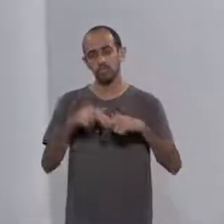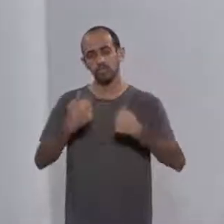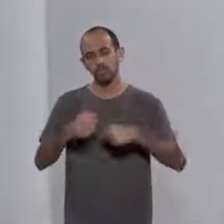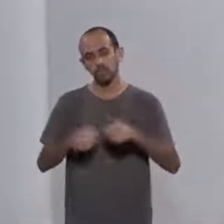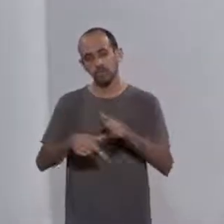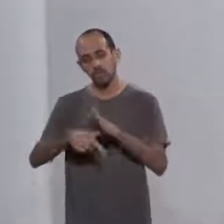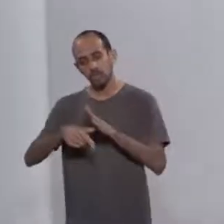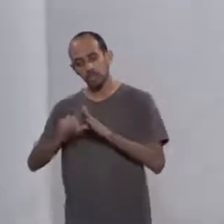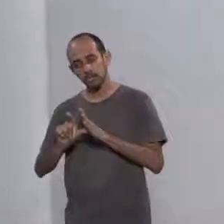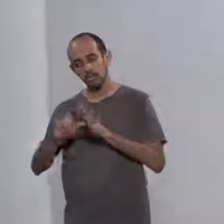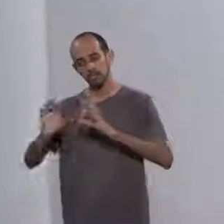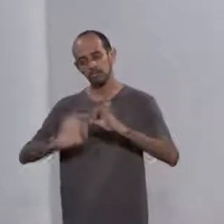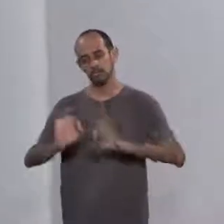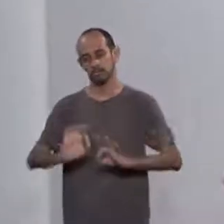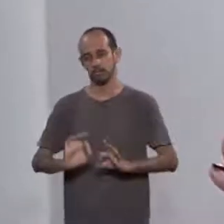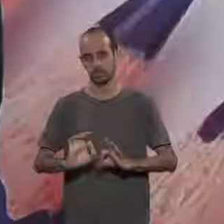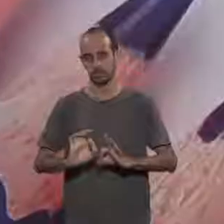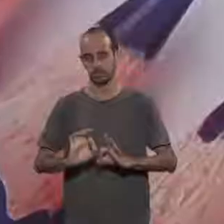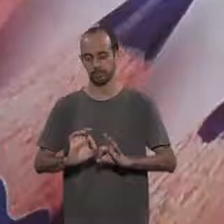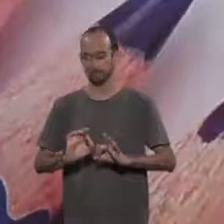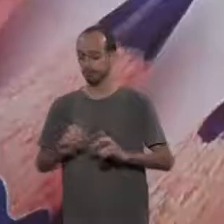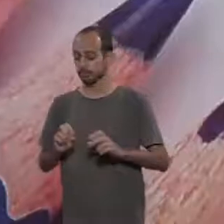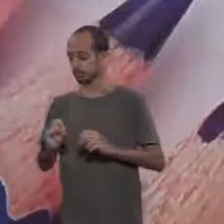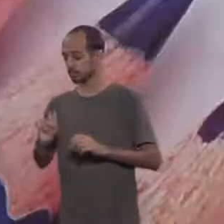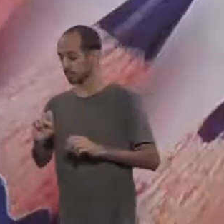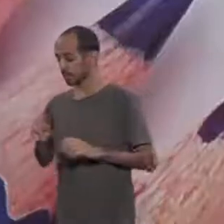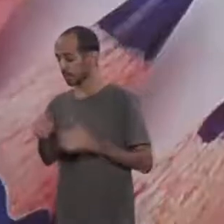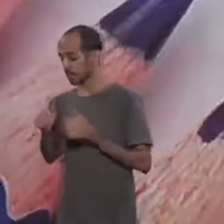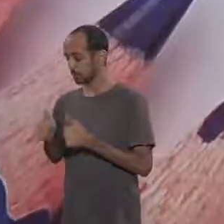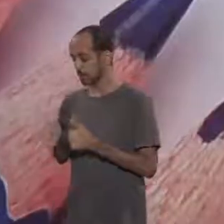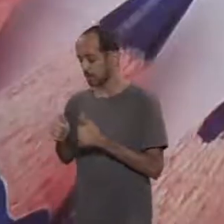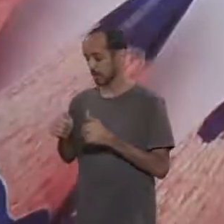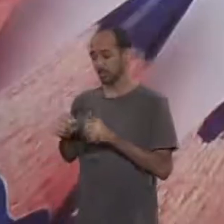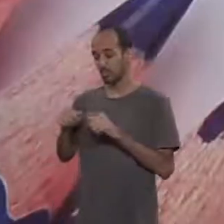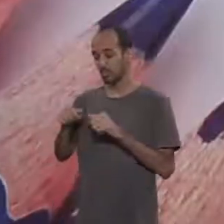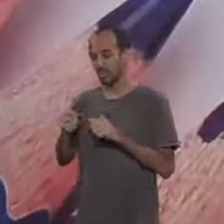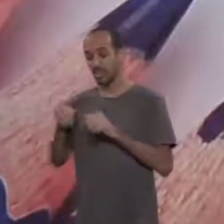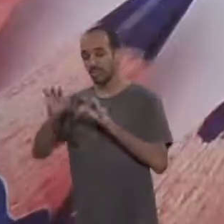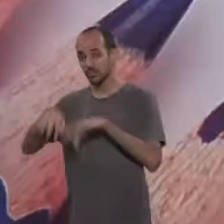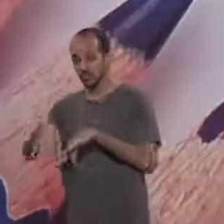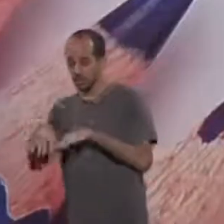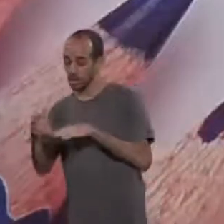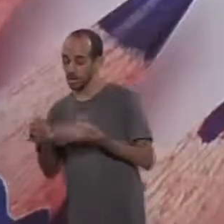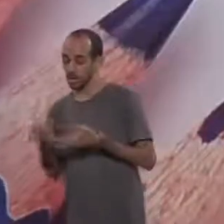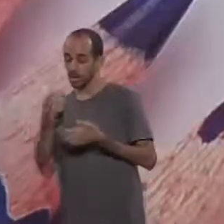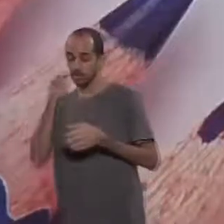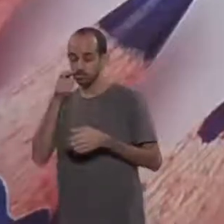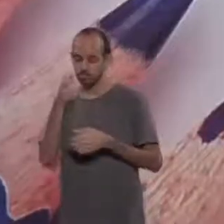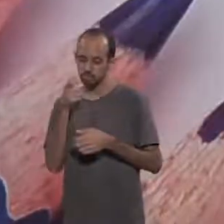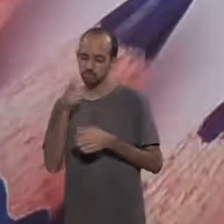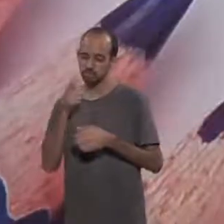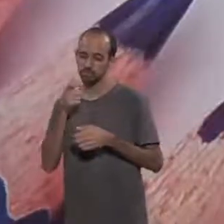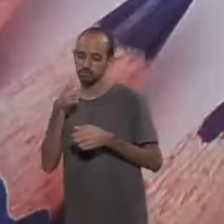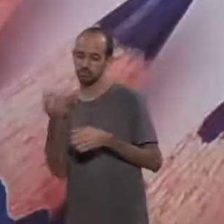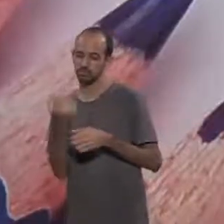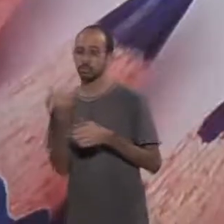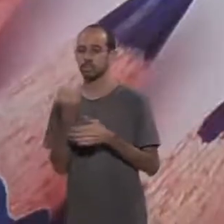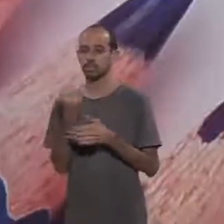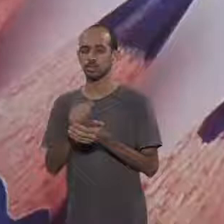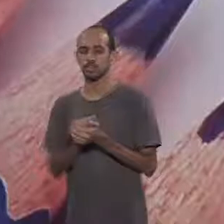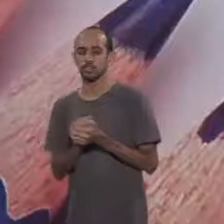essa questão. Agora, independentemente de qualquer coisa, que a gente está no finalzinho do programa, e aí a observação que eu queria